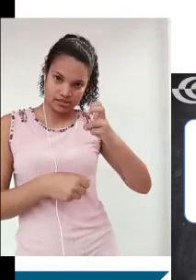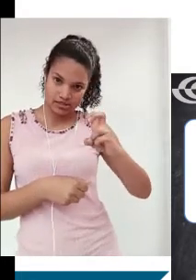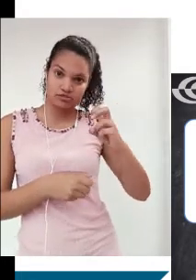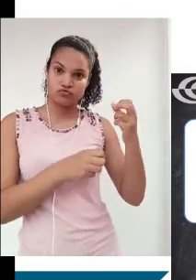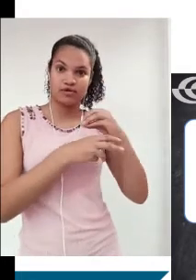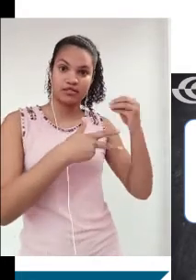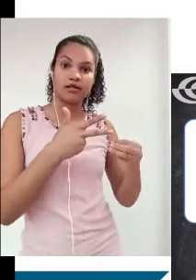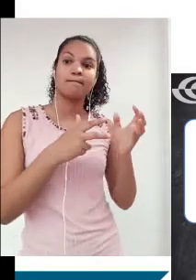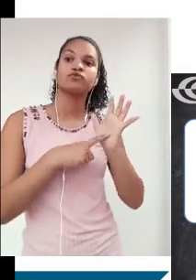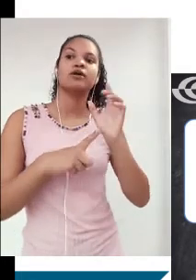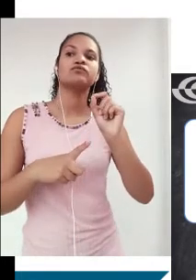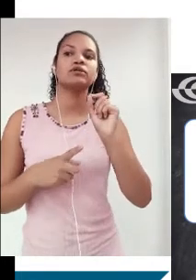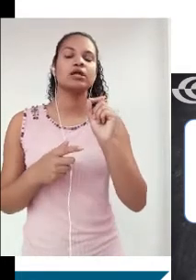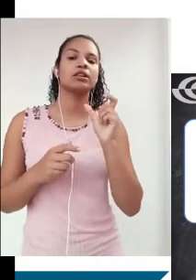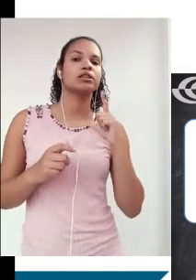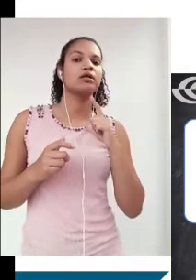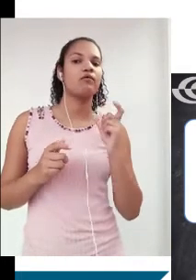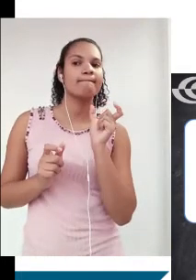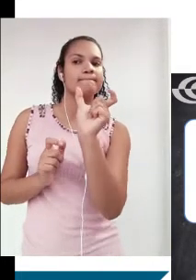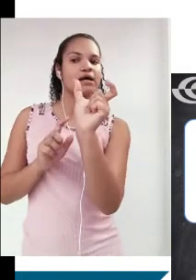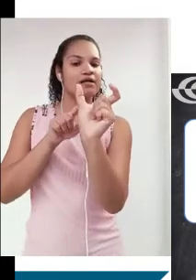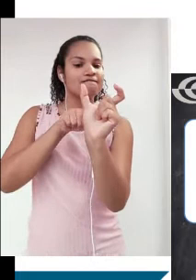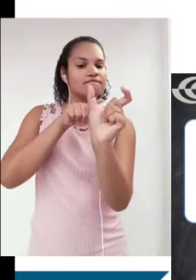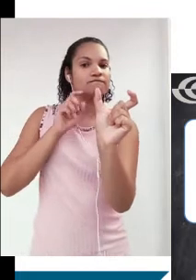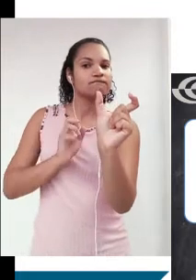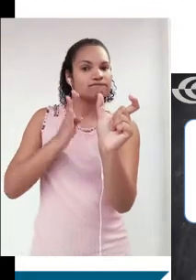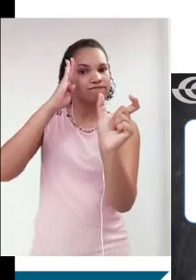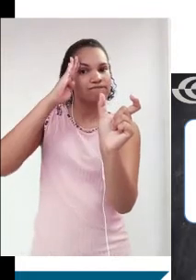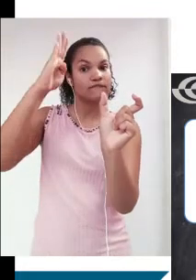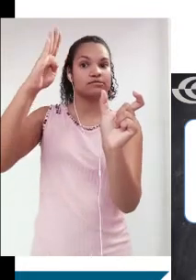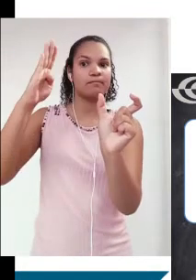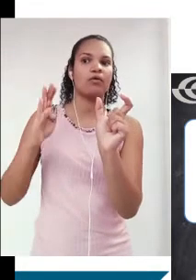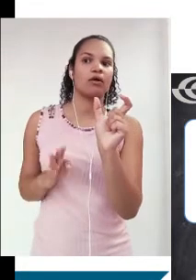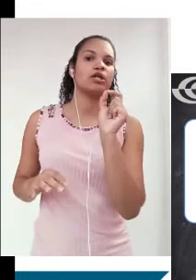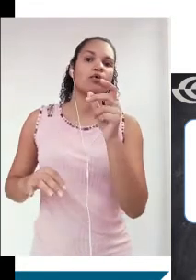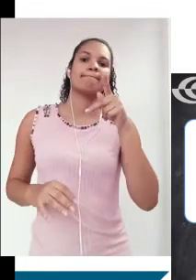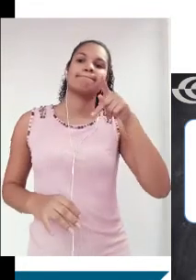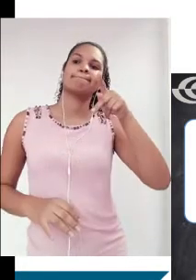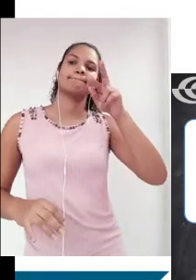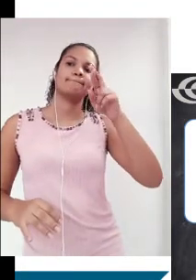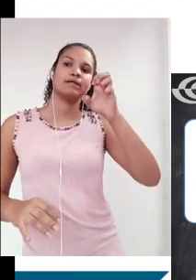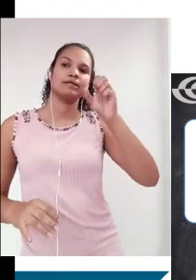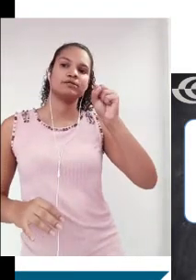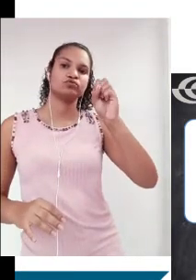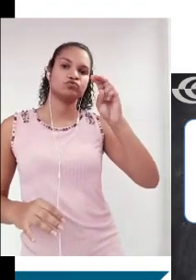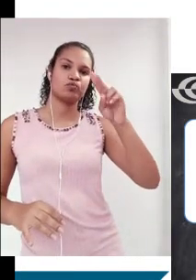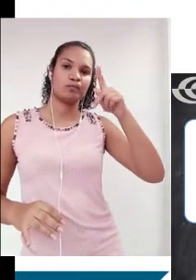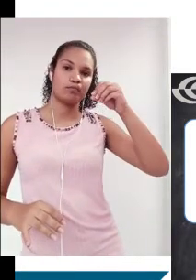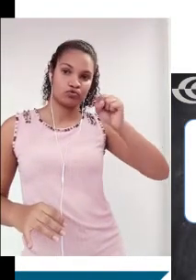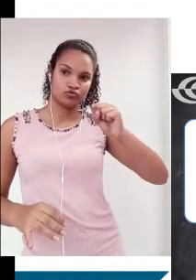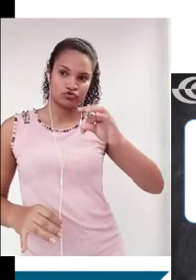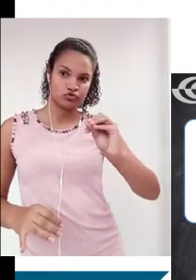limite e, além disso, trazia uma expressão de comando, um pressuposto, né, que a gente chama de palavra-chave,